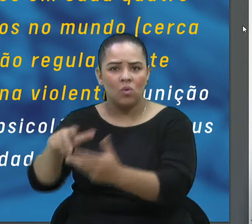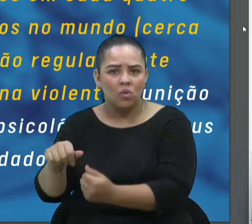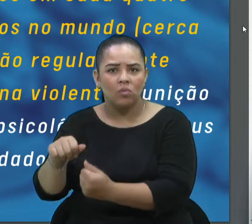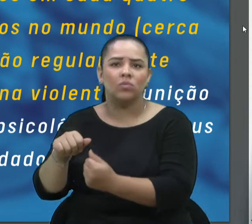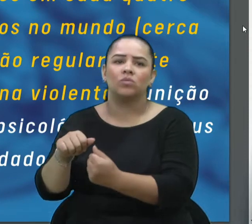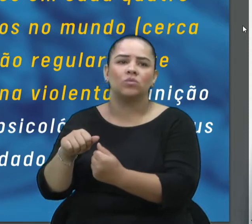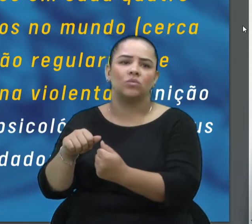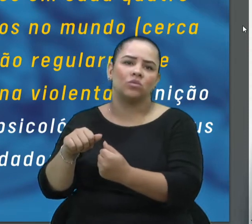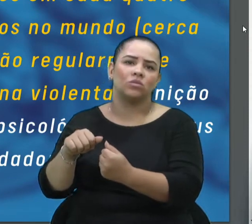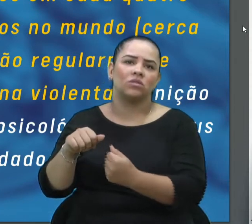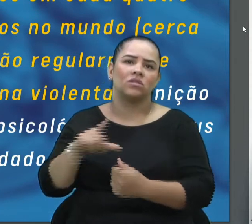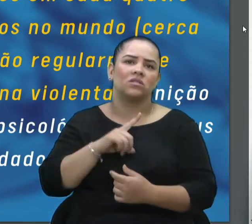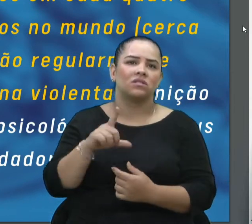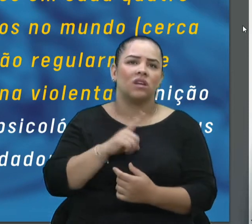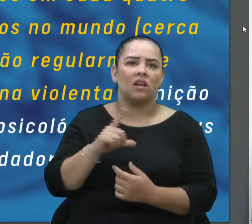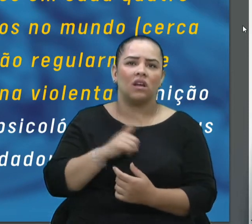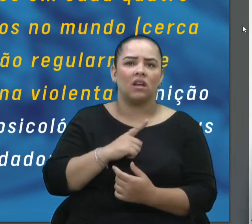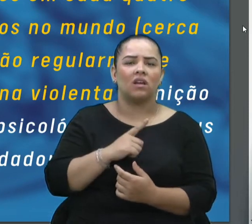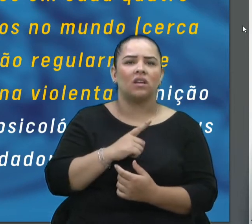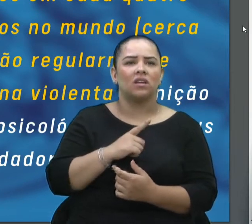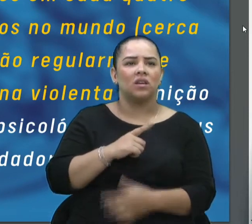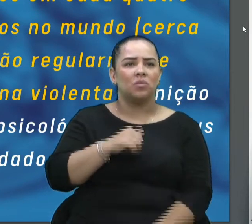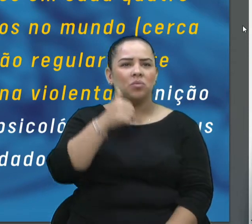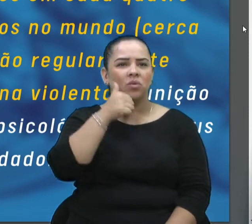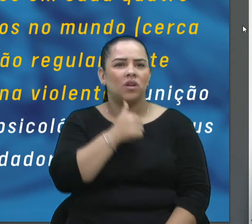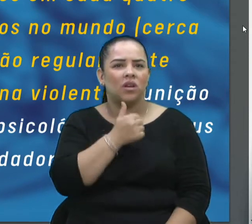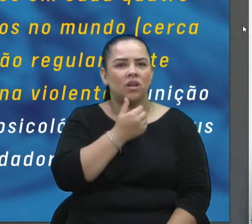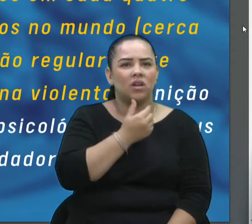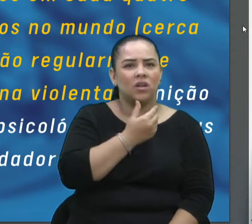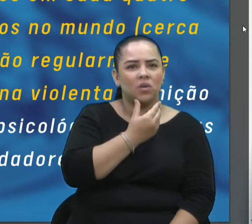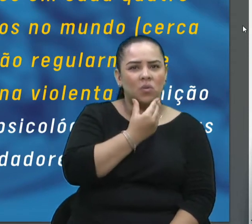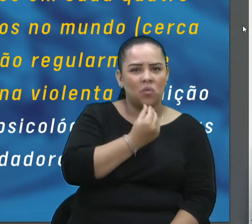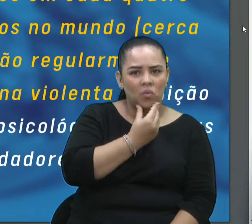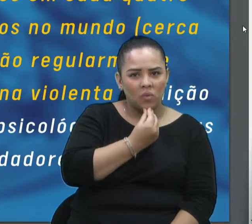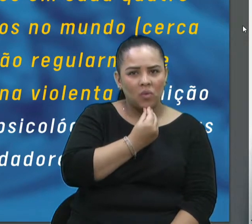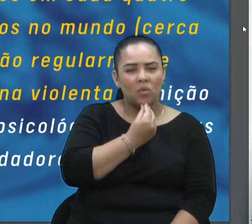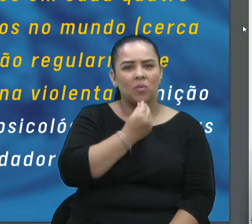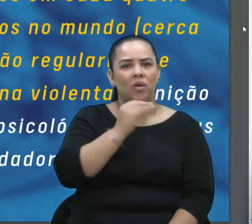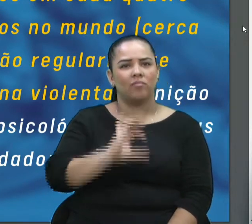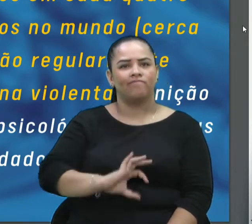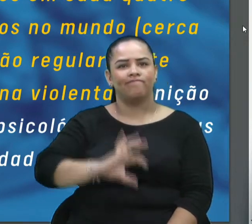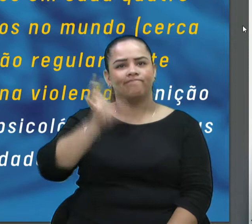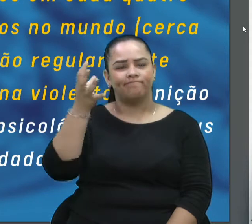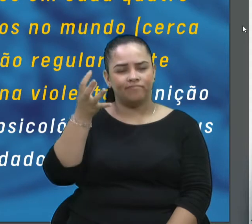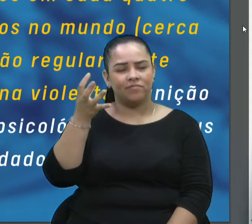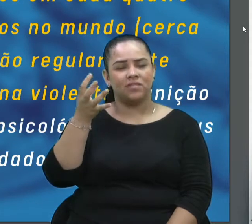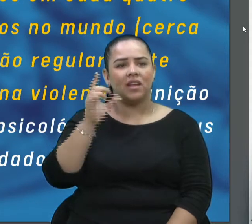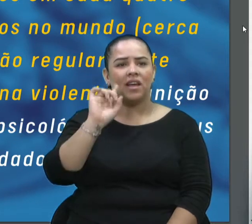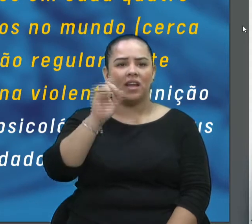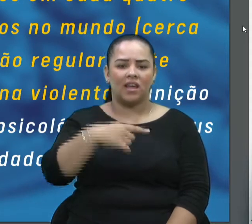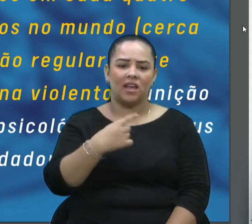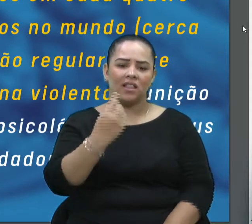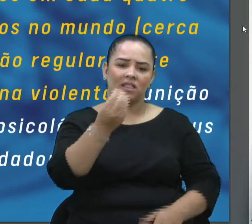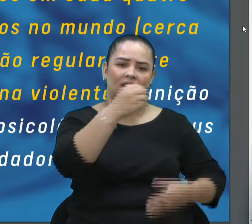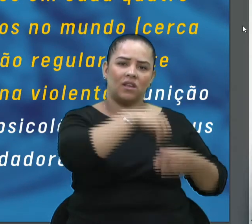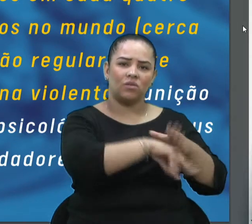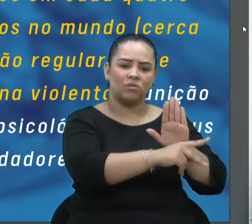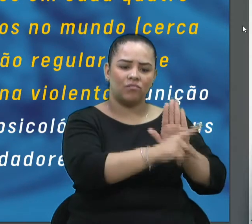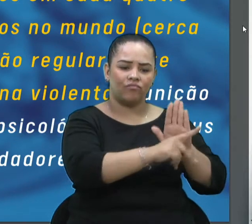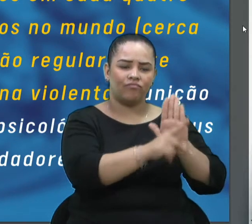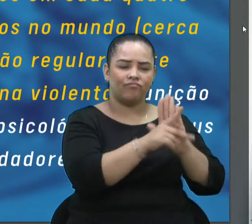que meninas e meninos estão submetidos acontecem, infelizmente, dentro da sua própria